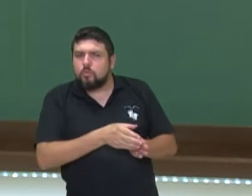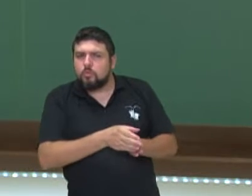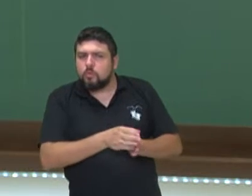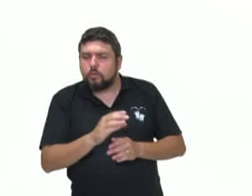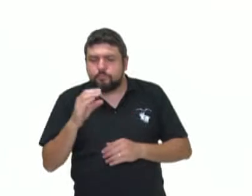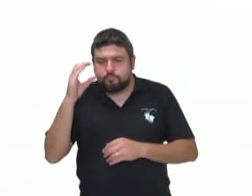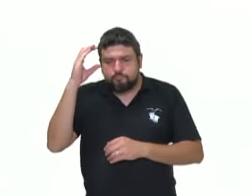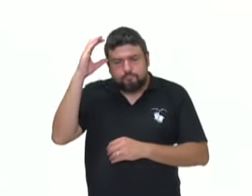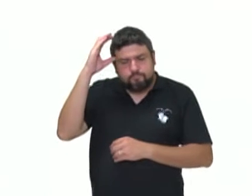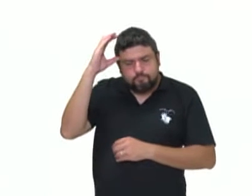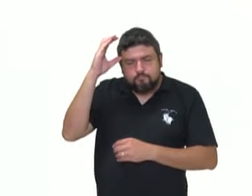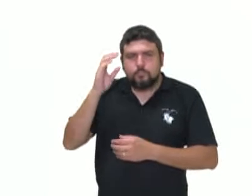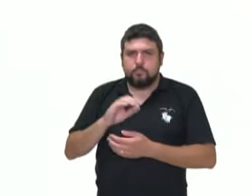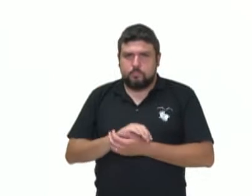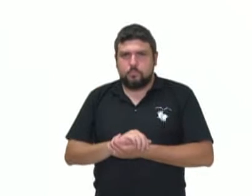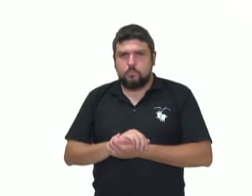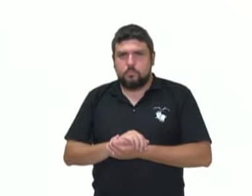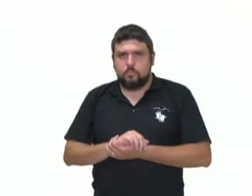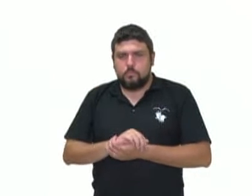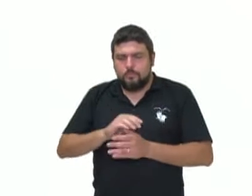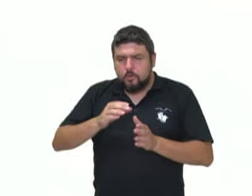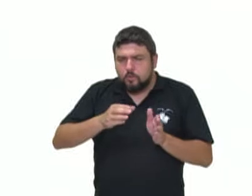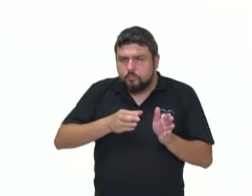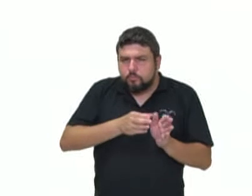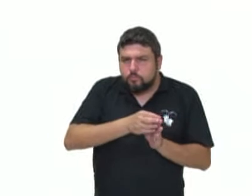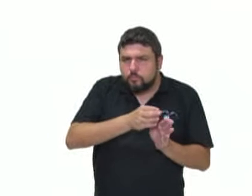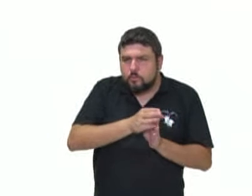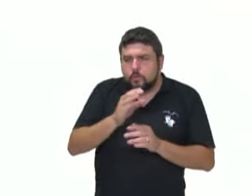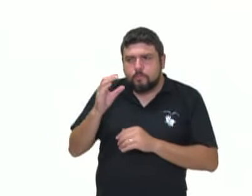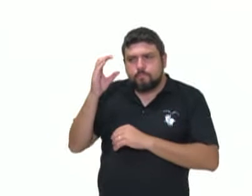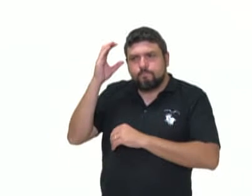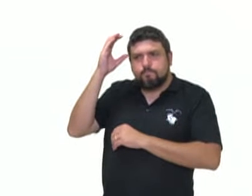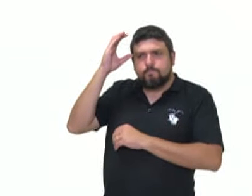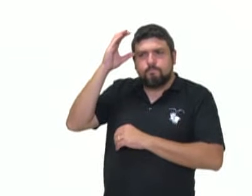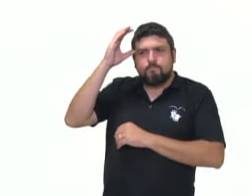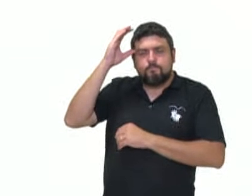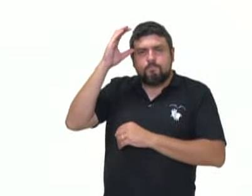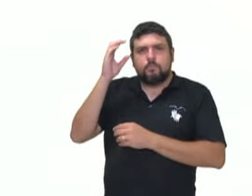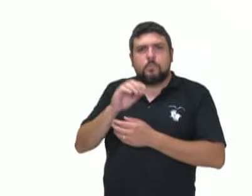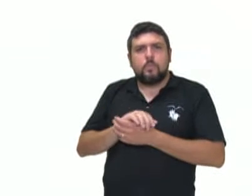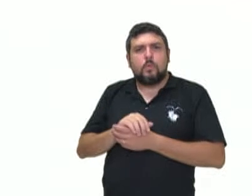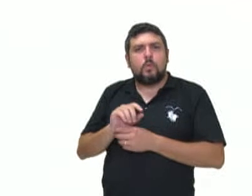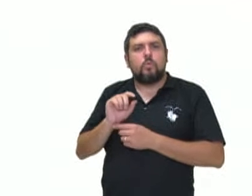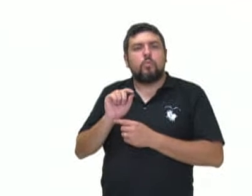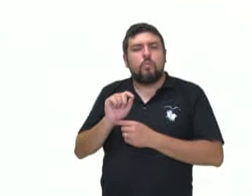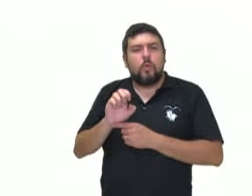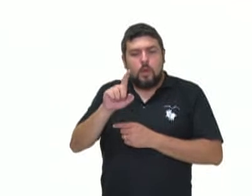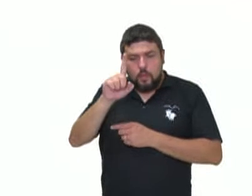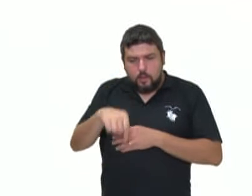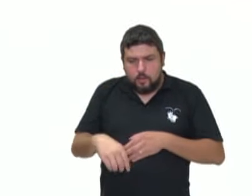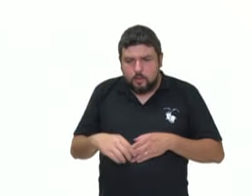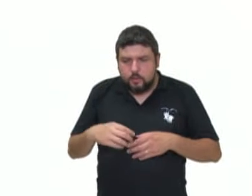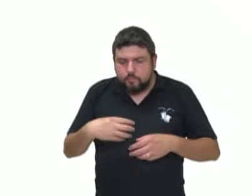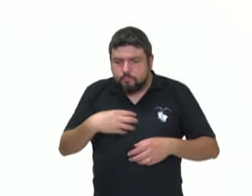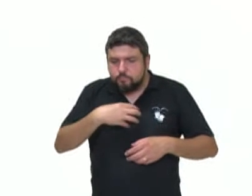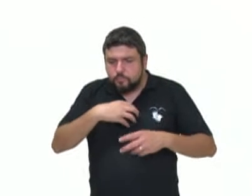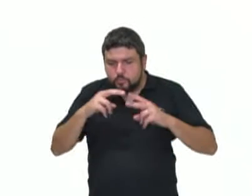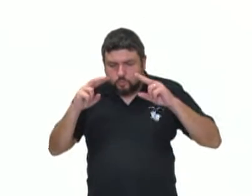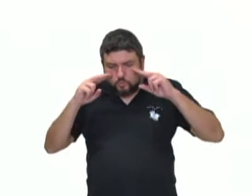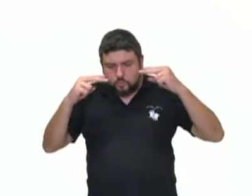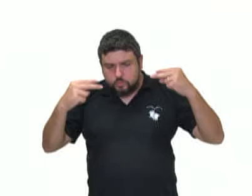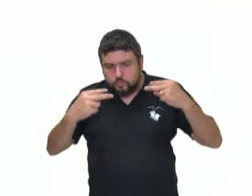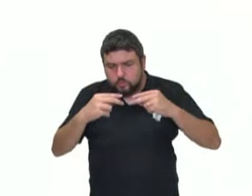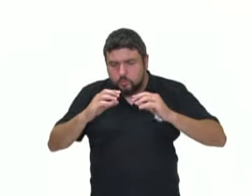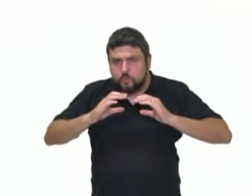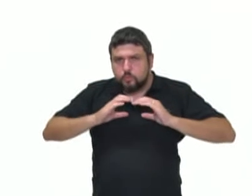razão. Através do imperativo categórico kantiano, este mandamento da razão que guia as nossas condutas,